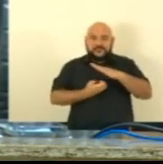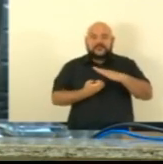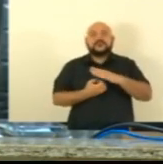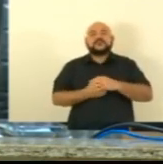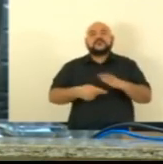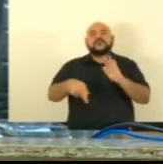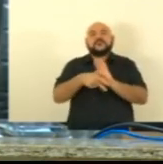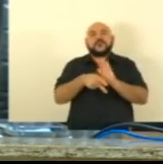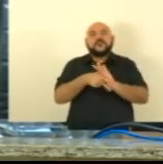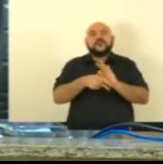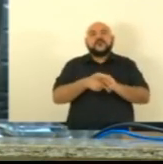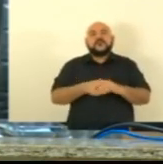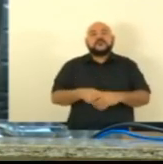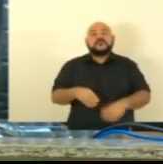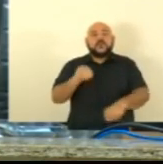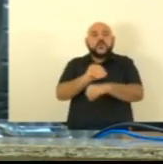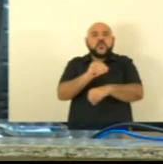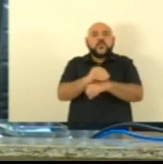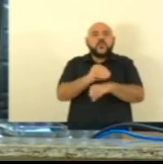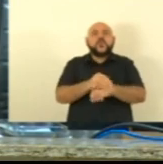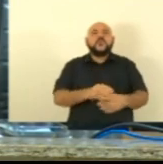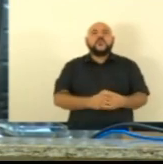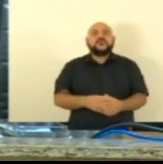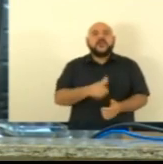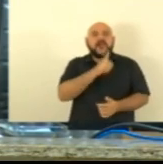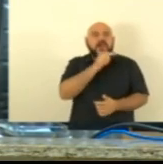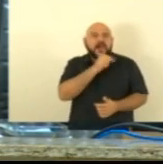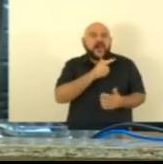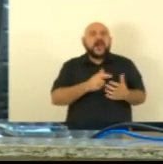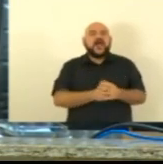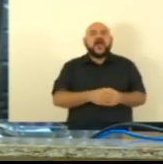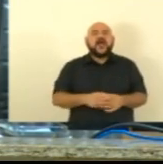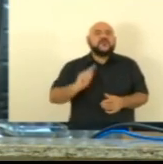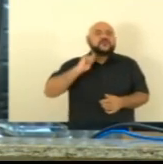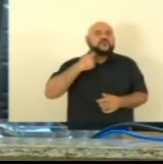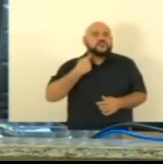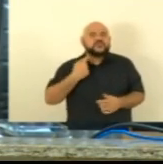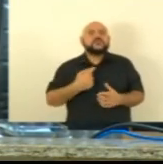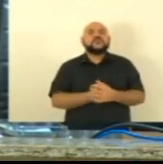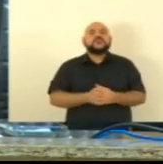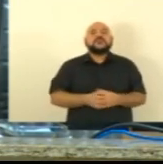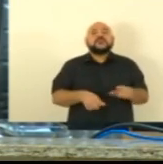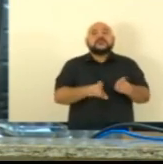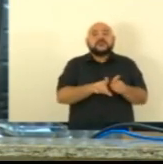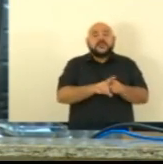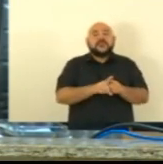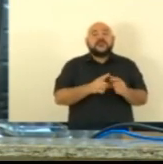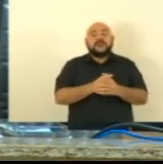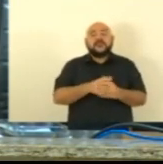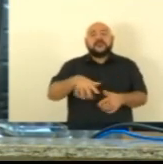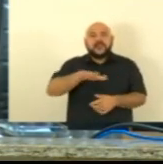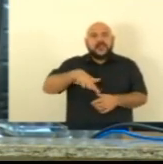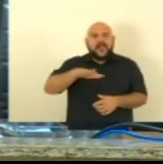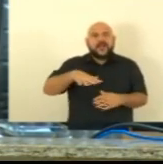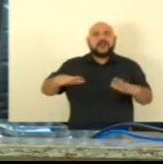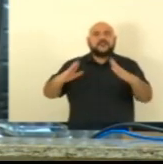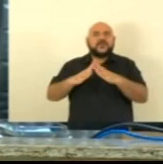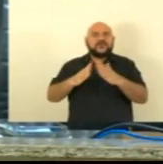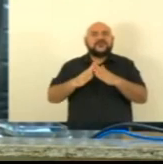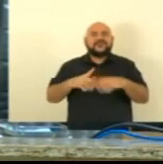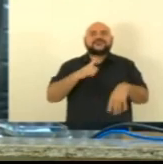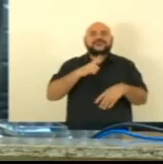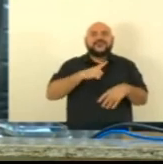de saneamento básico a promoverem o enquadramento automático do imóvel como beneficiário da tarifa